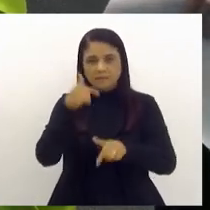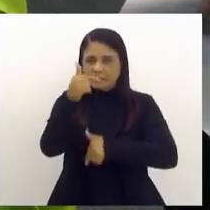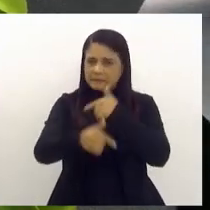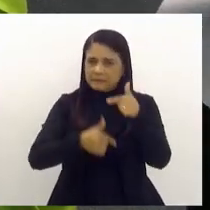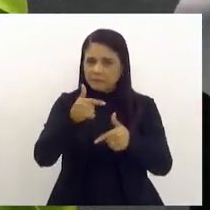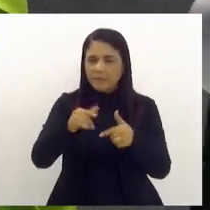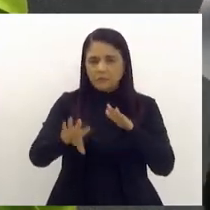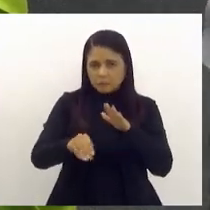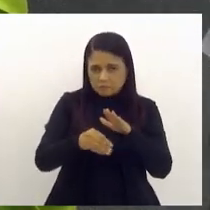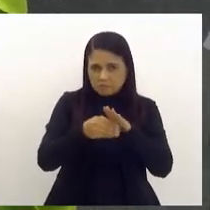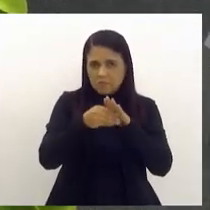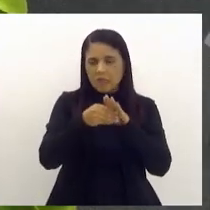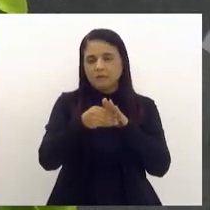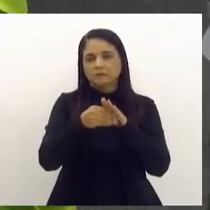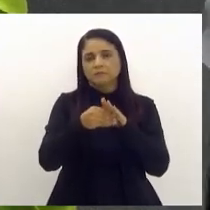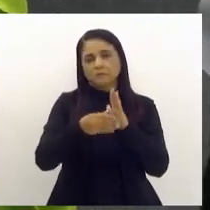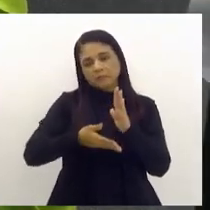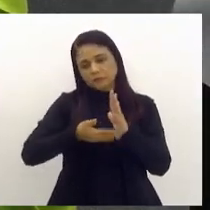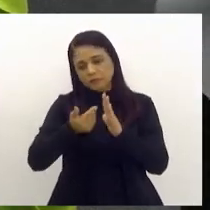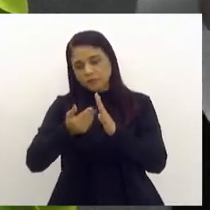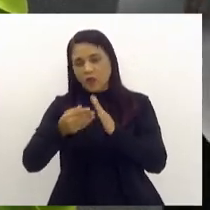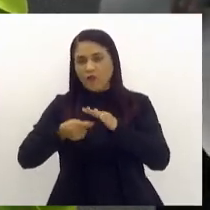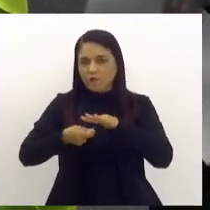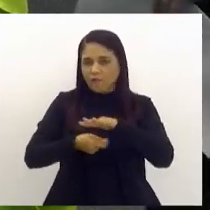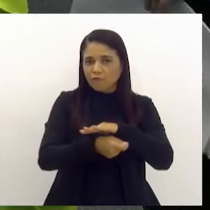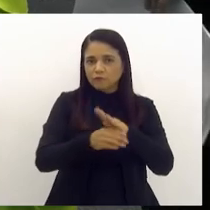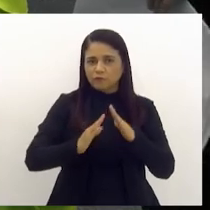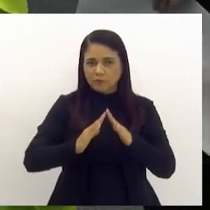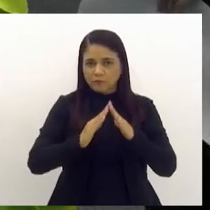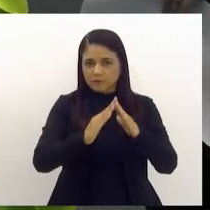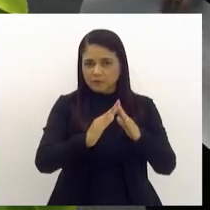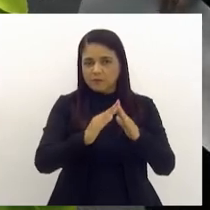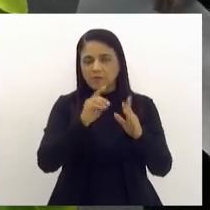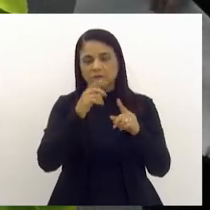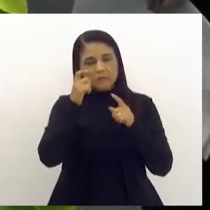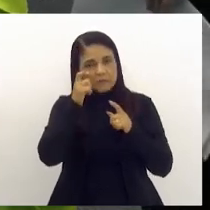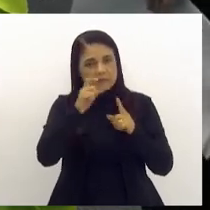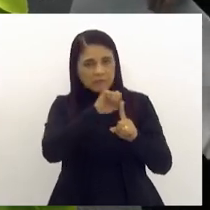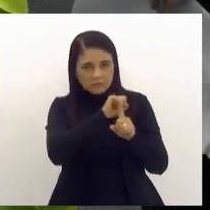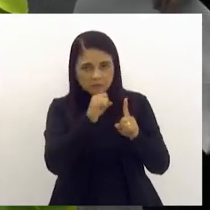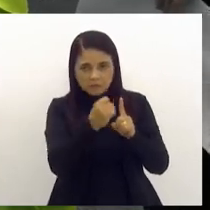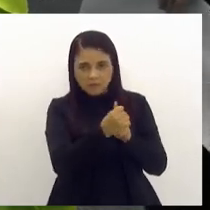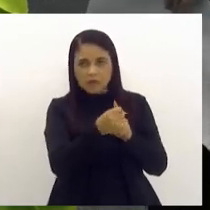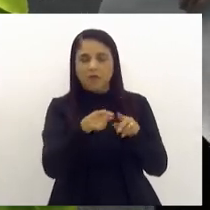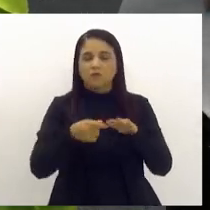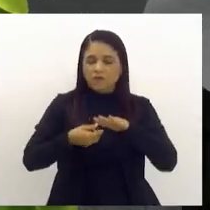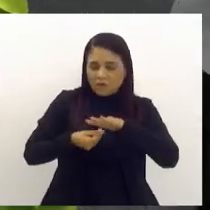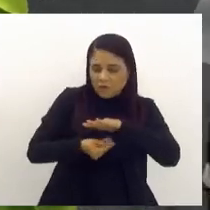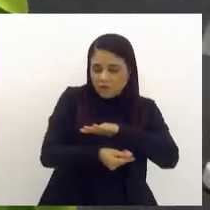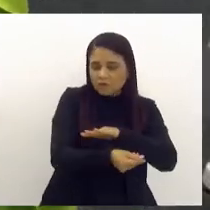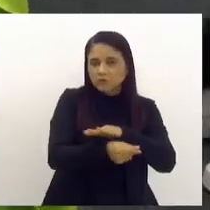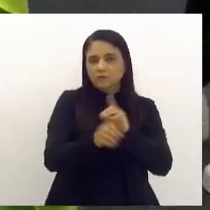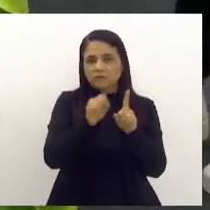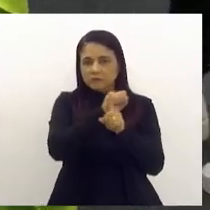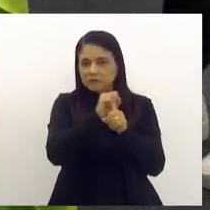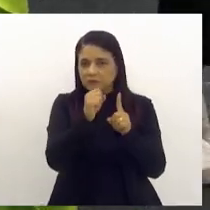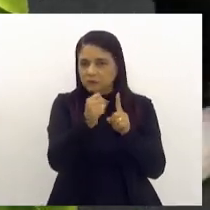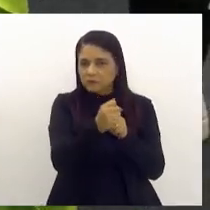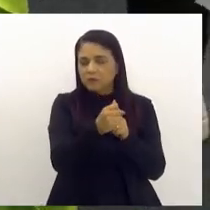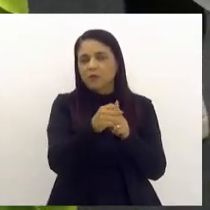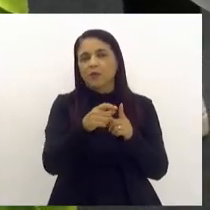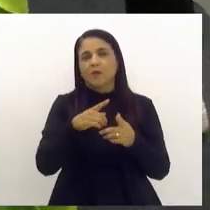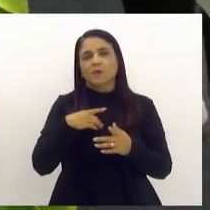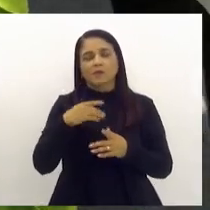com emendas para a retirada do Fundo de Habitação de Interesse Social, do Fundo da Assistência Social,